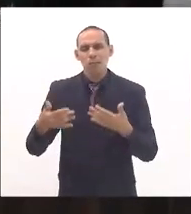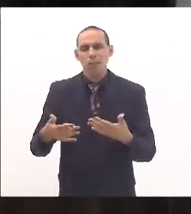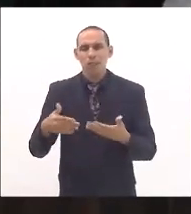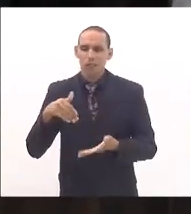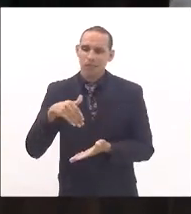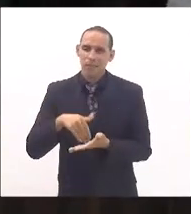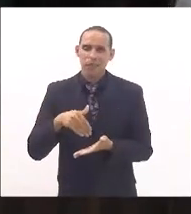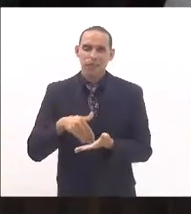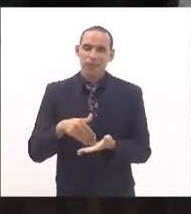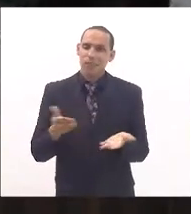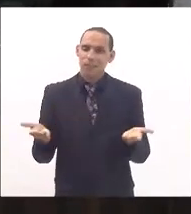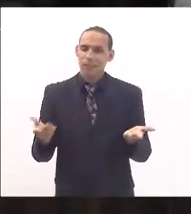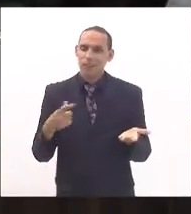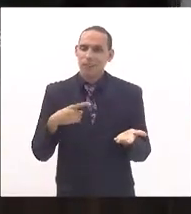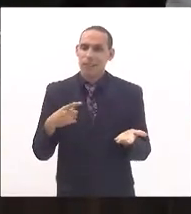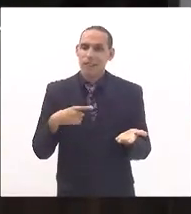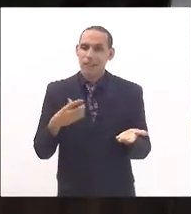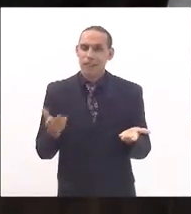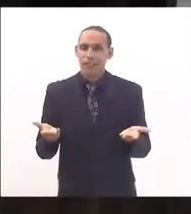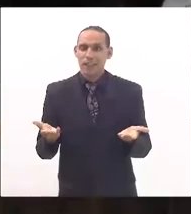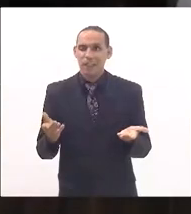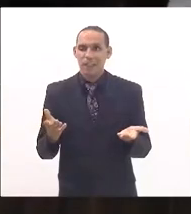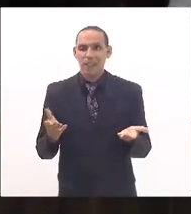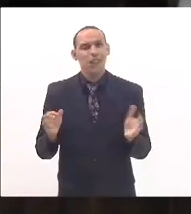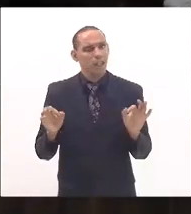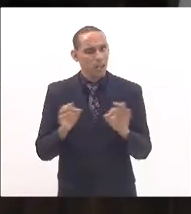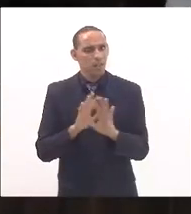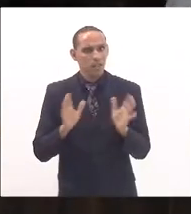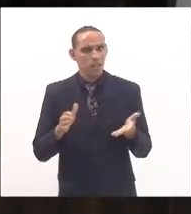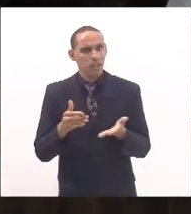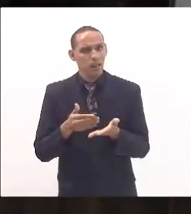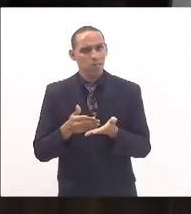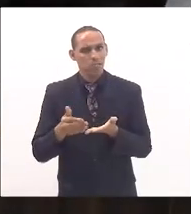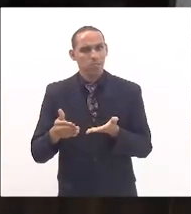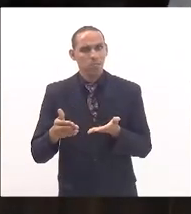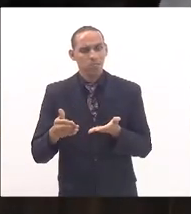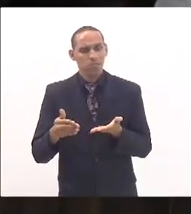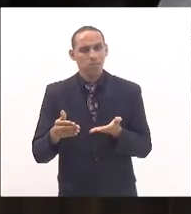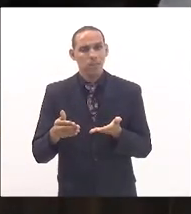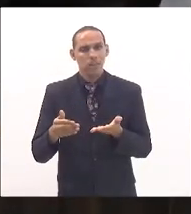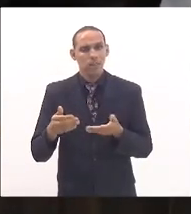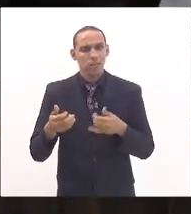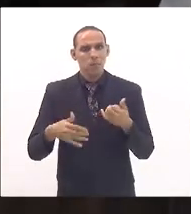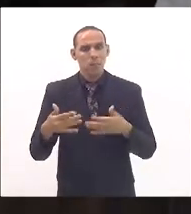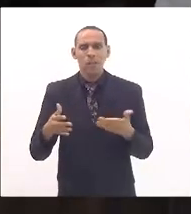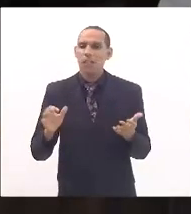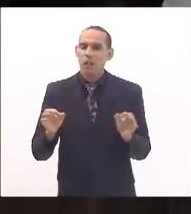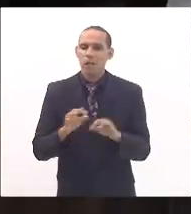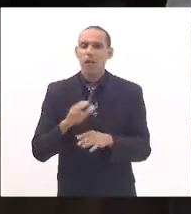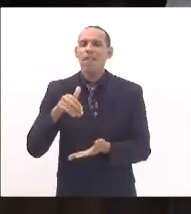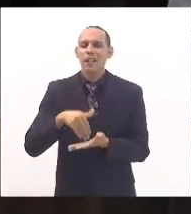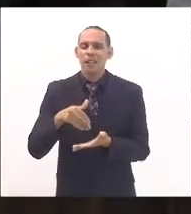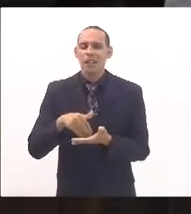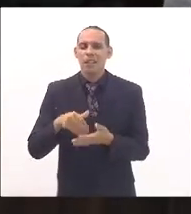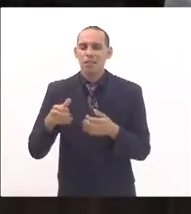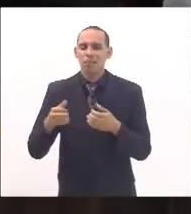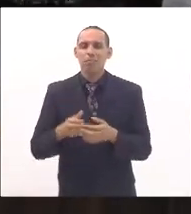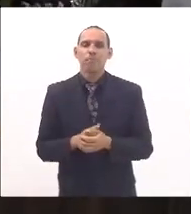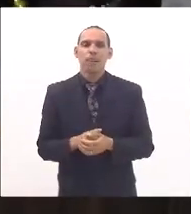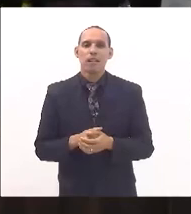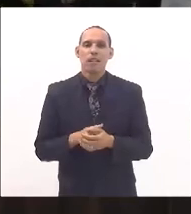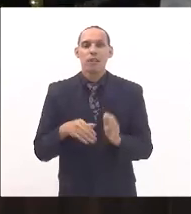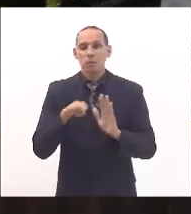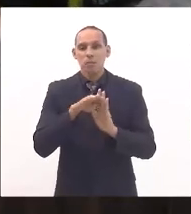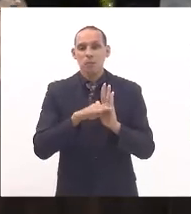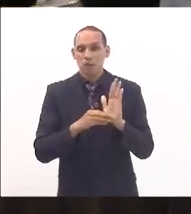Final. Nós temos... Nós já terminamos o expediente. Só para declarar voto. Ao final. Incluído na ordem